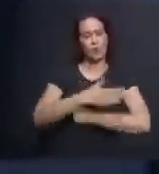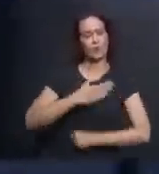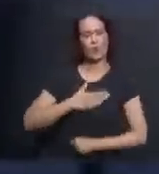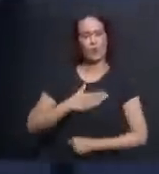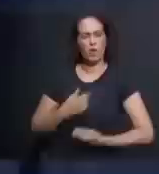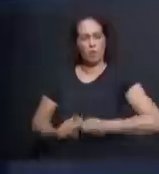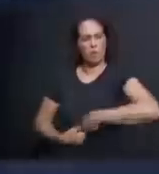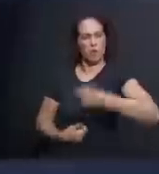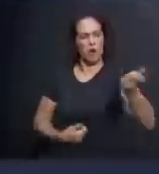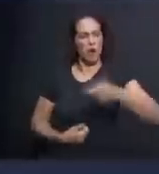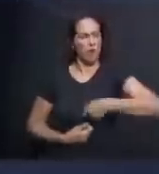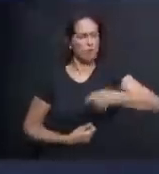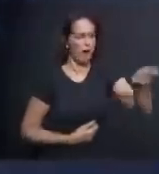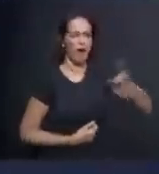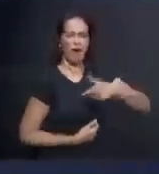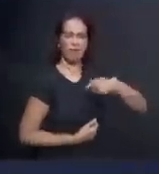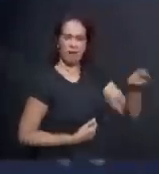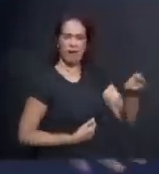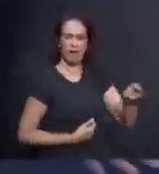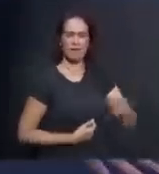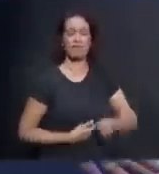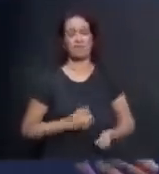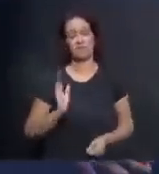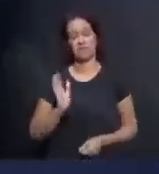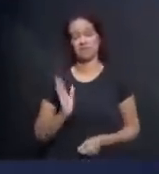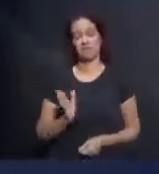ele na cara dos outros mesmo.